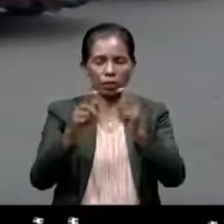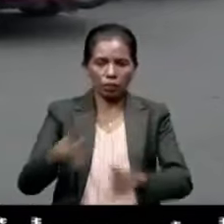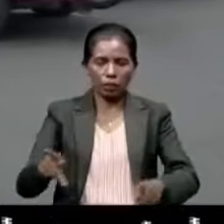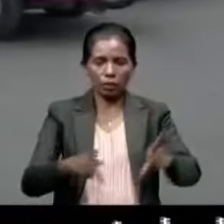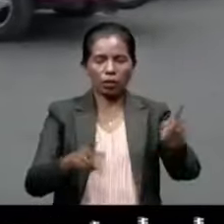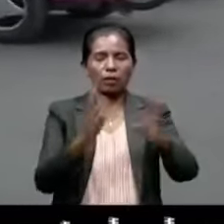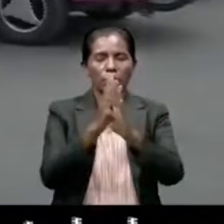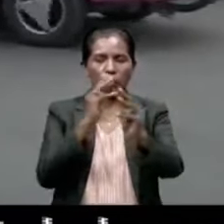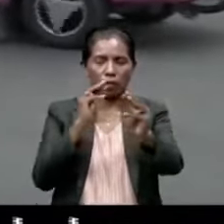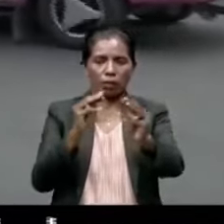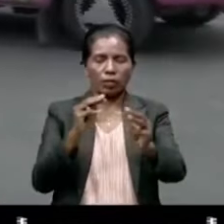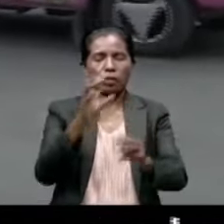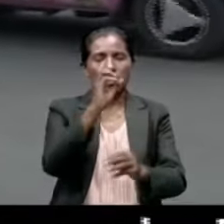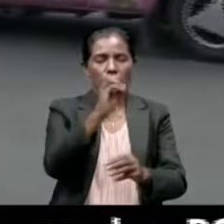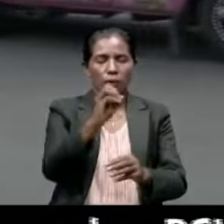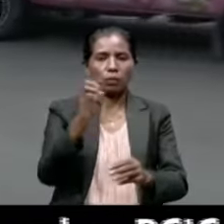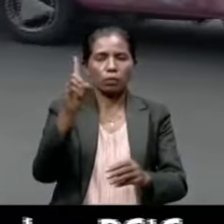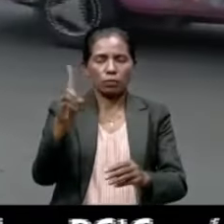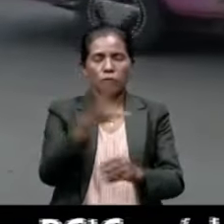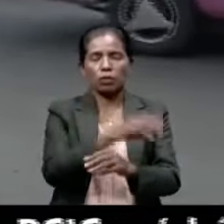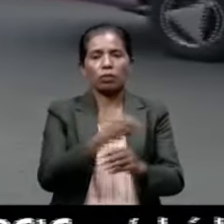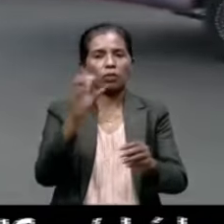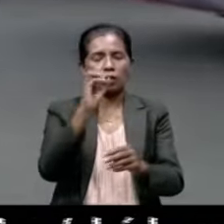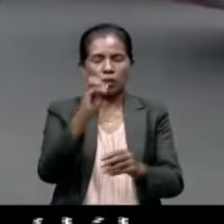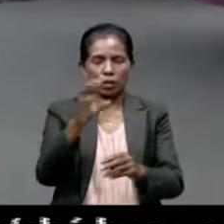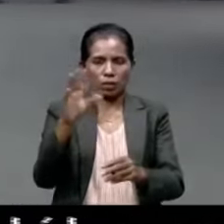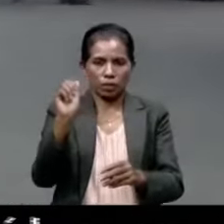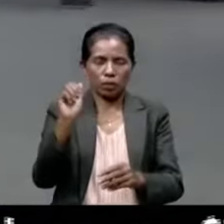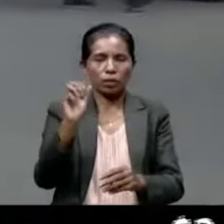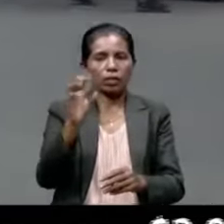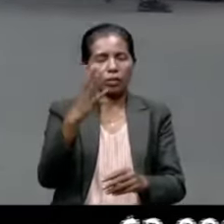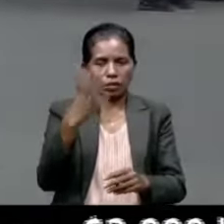anessa microlete husi 01 to 013 João Carlos Abrão Amaral GMN.